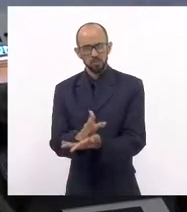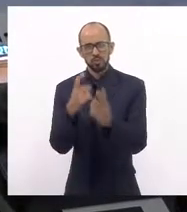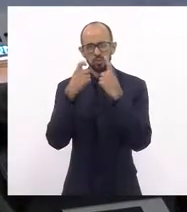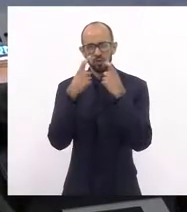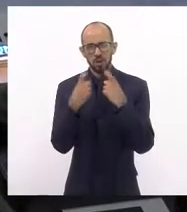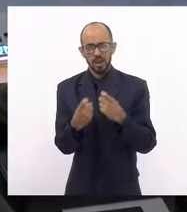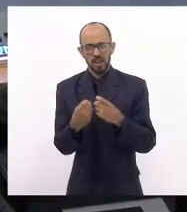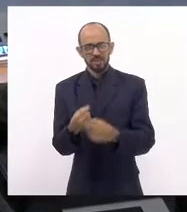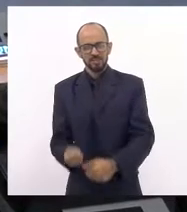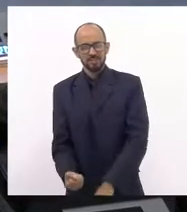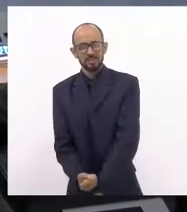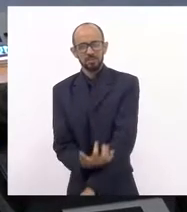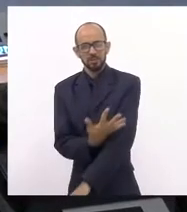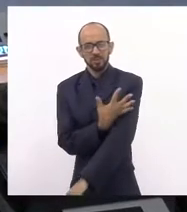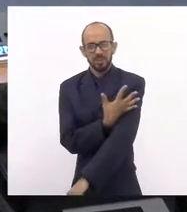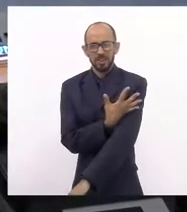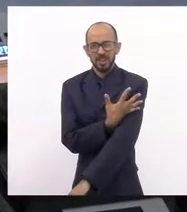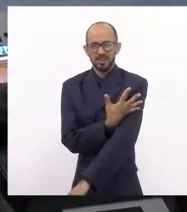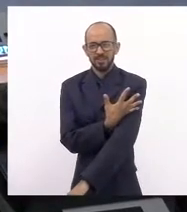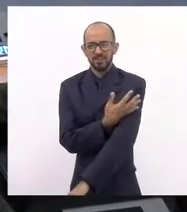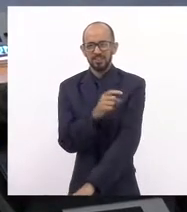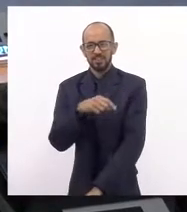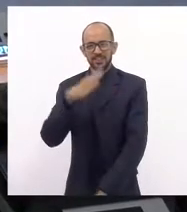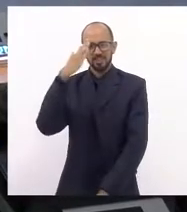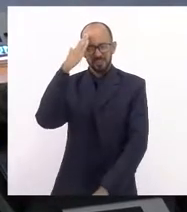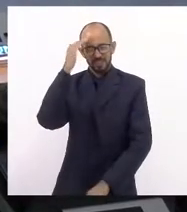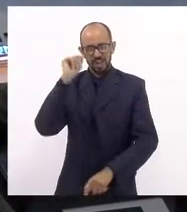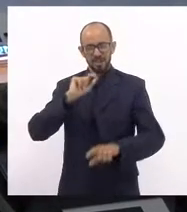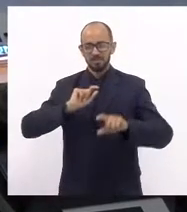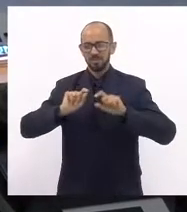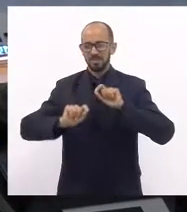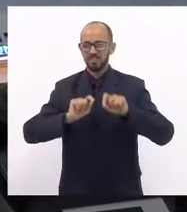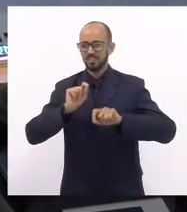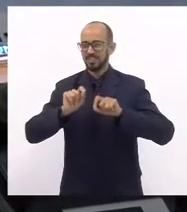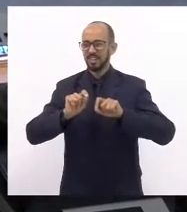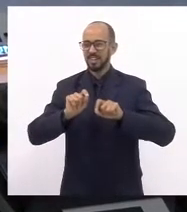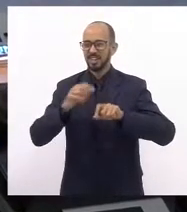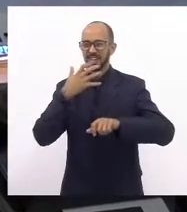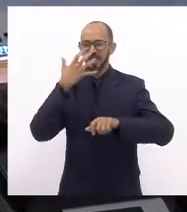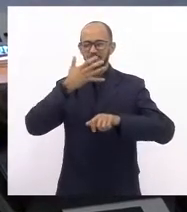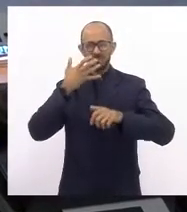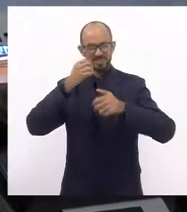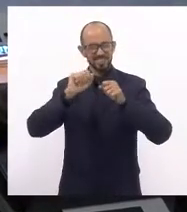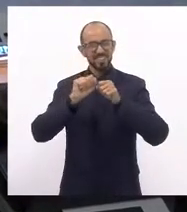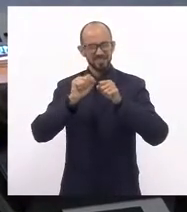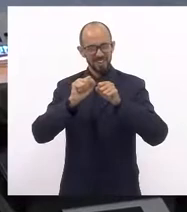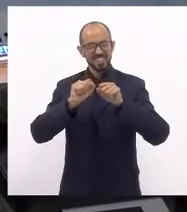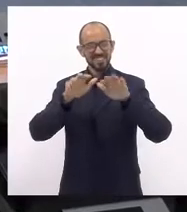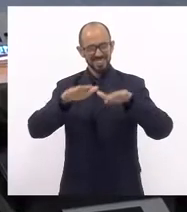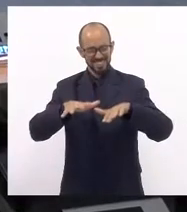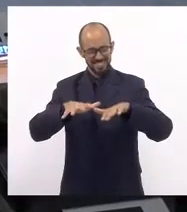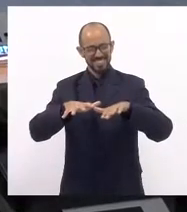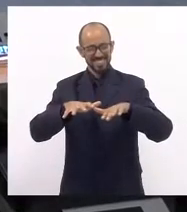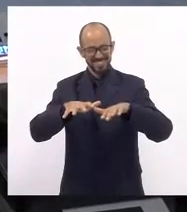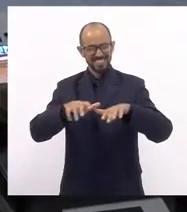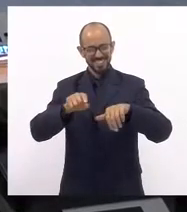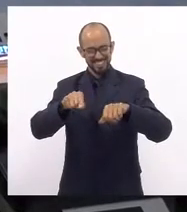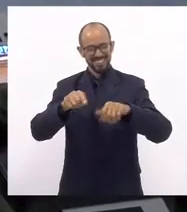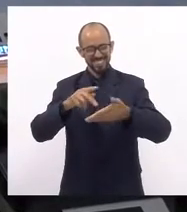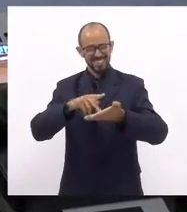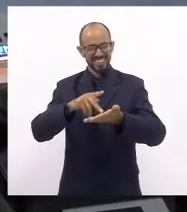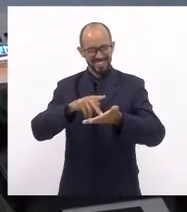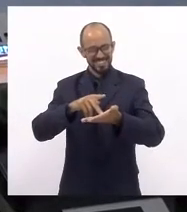aí. E a gente sabe que a música faz isso com a gente, né? A música